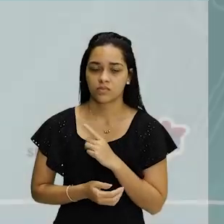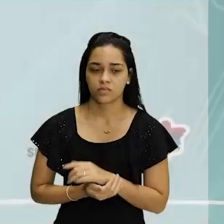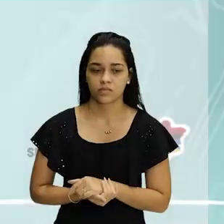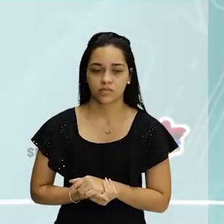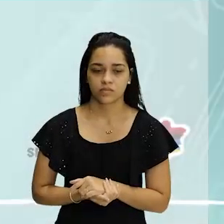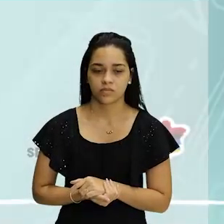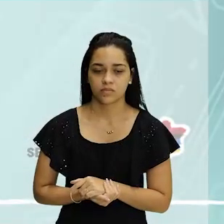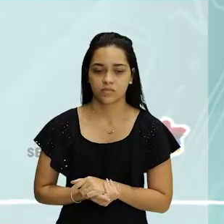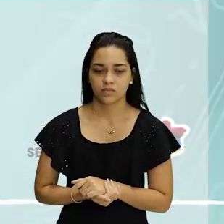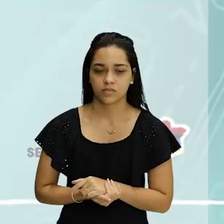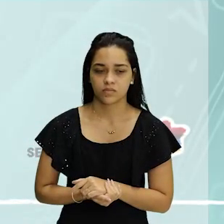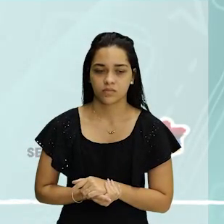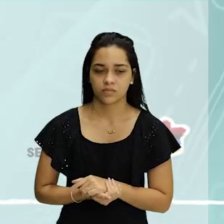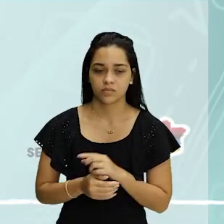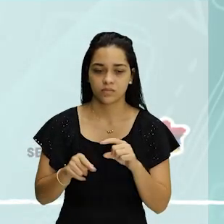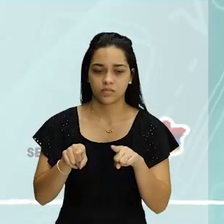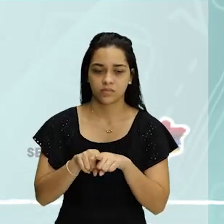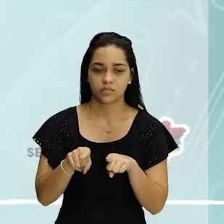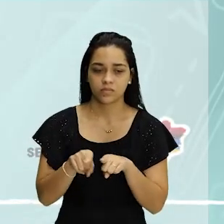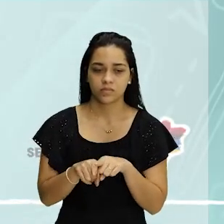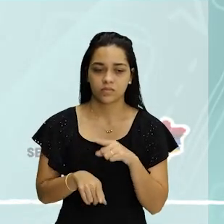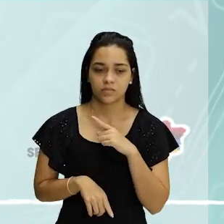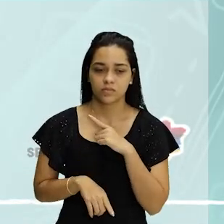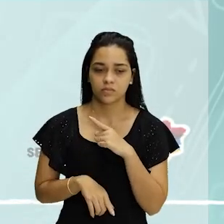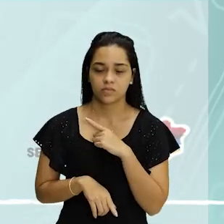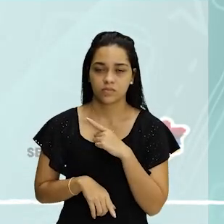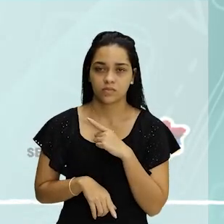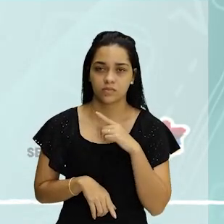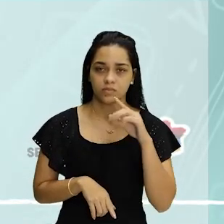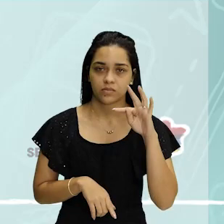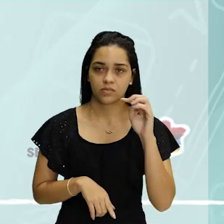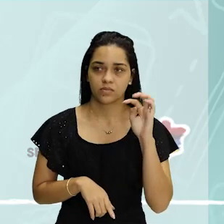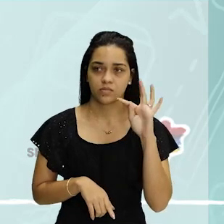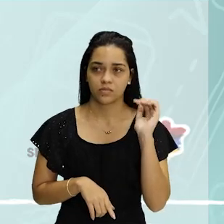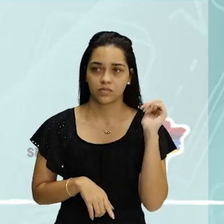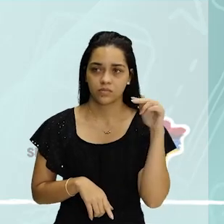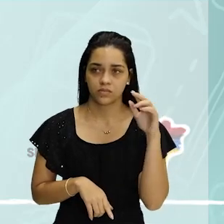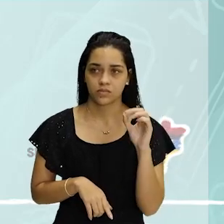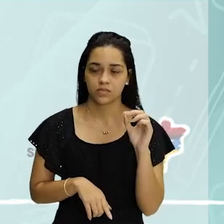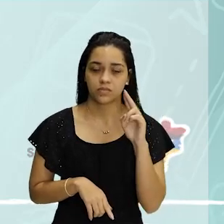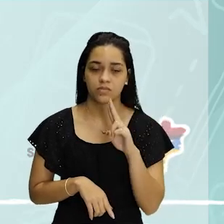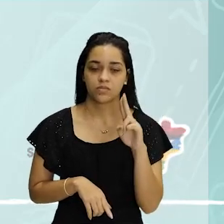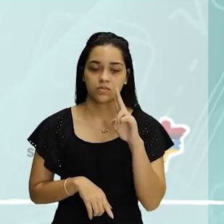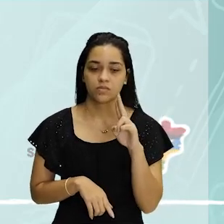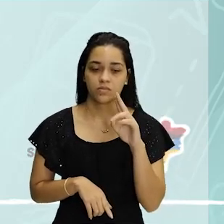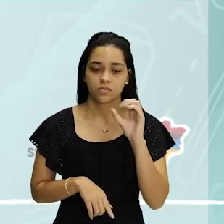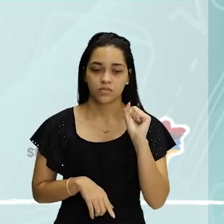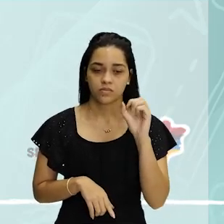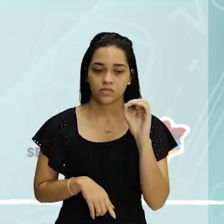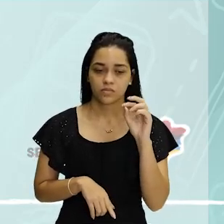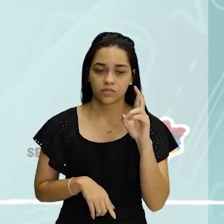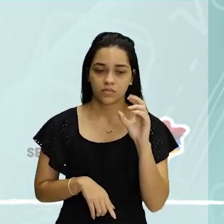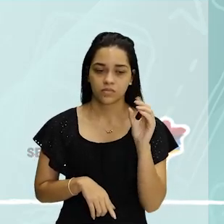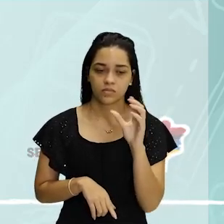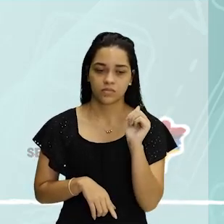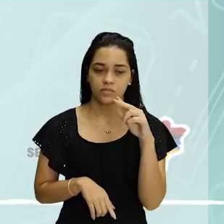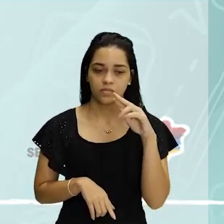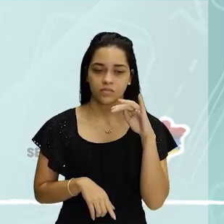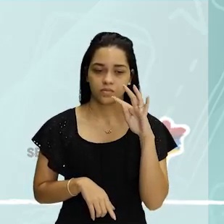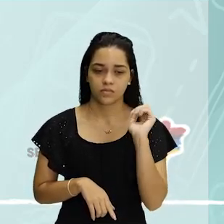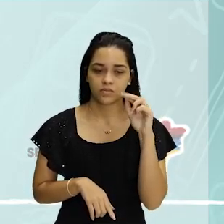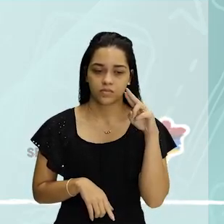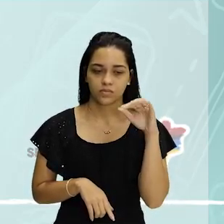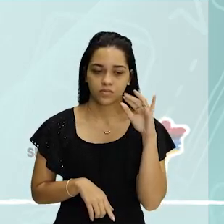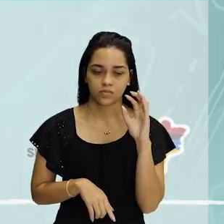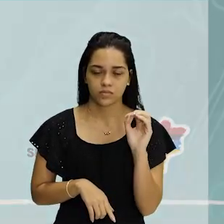avançada. O tratamento para o tétano é utilizar o soro antitetânico.